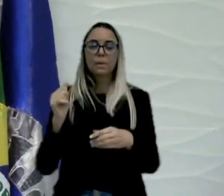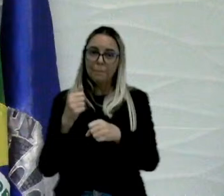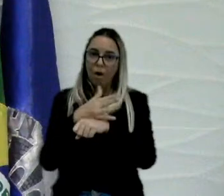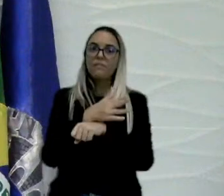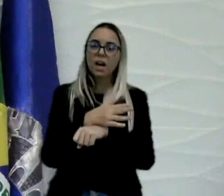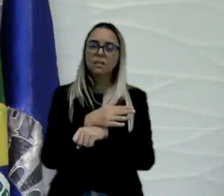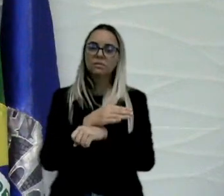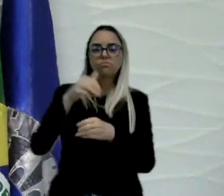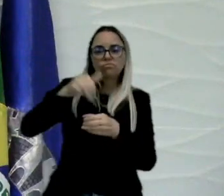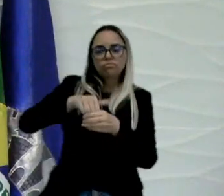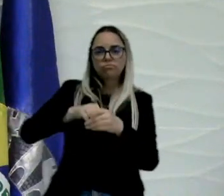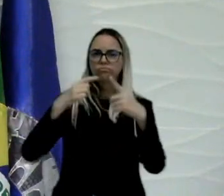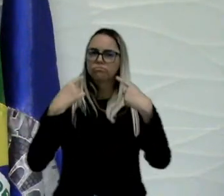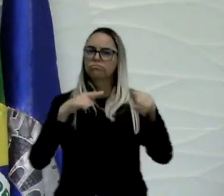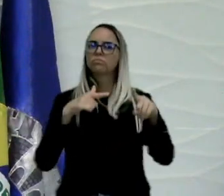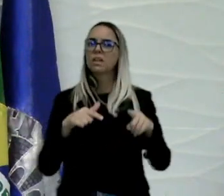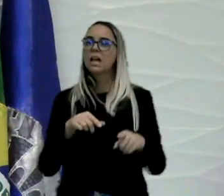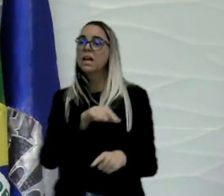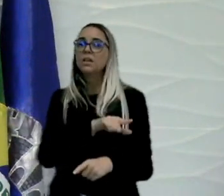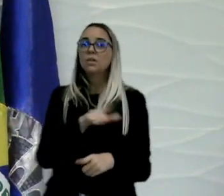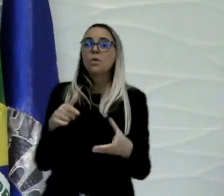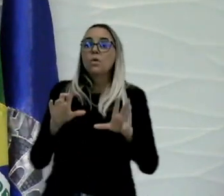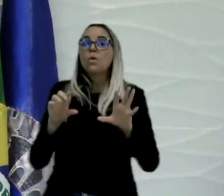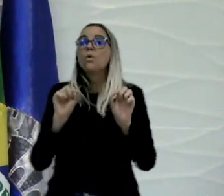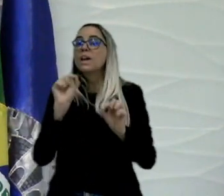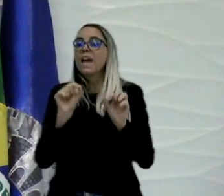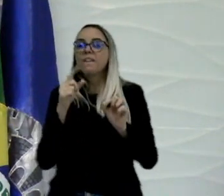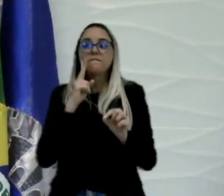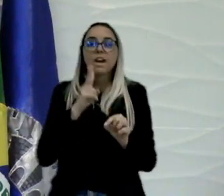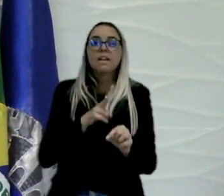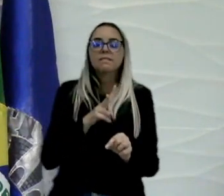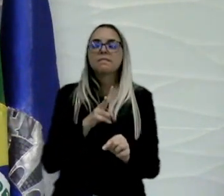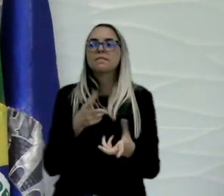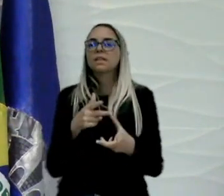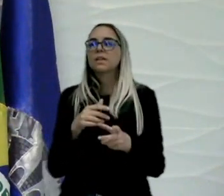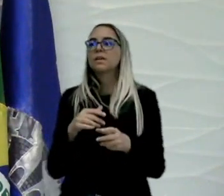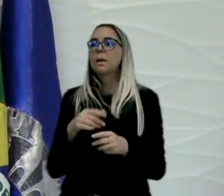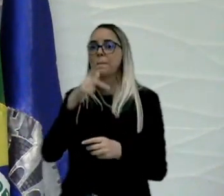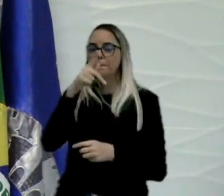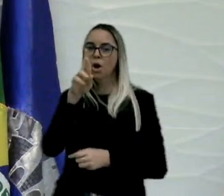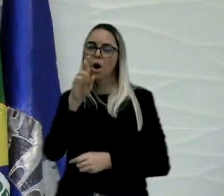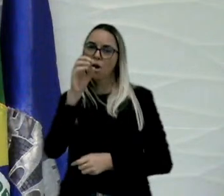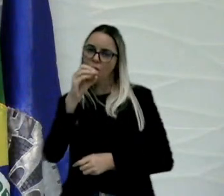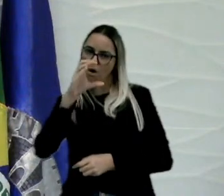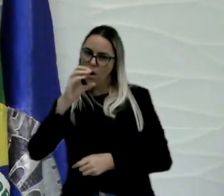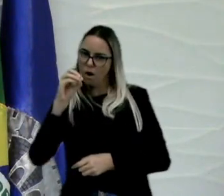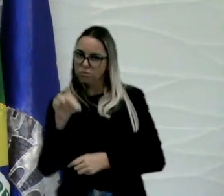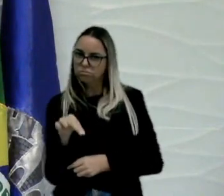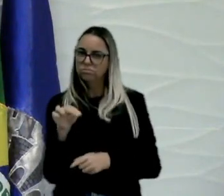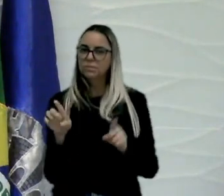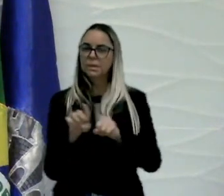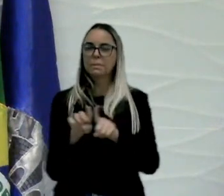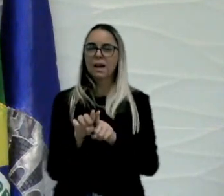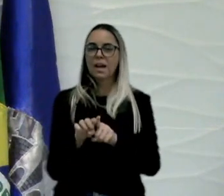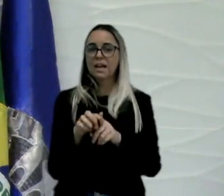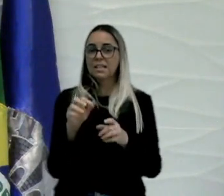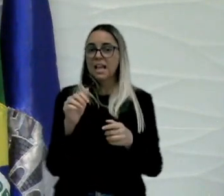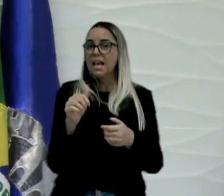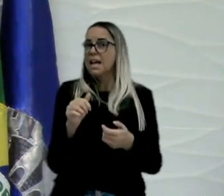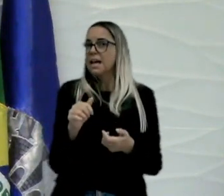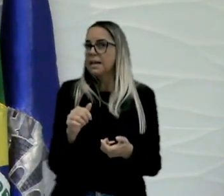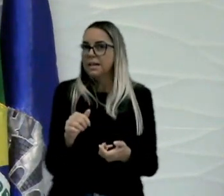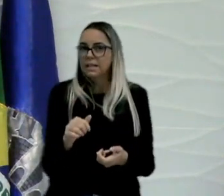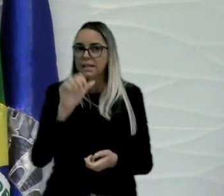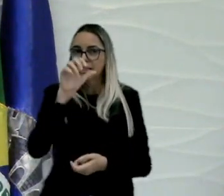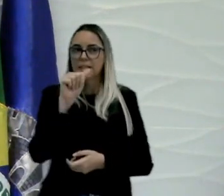dado ciência aos órgãos Ministério Público proc Procon a Assembleia Legislativa ao presidente